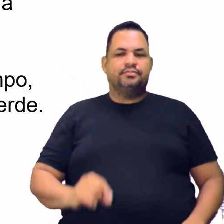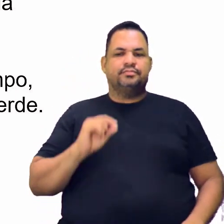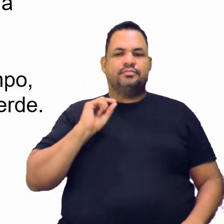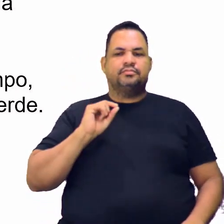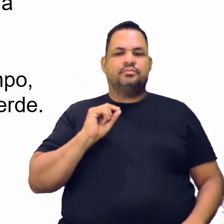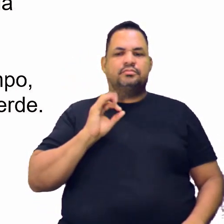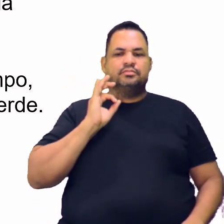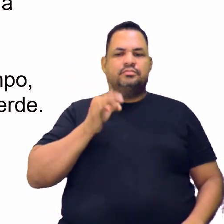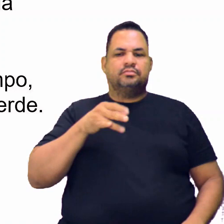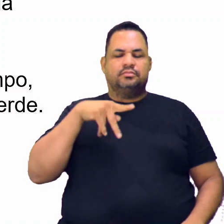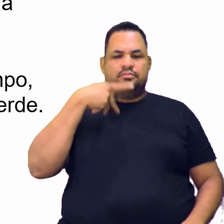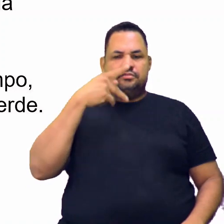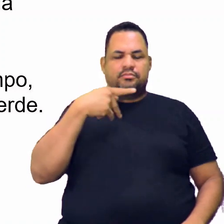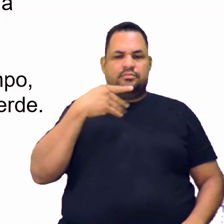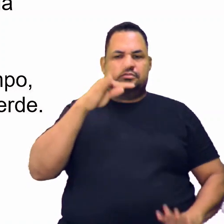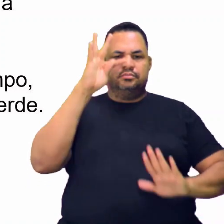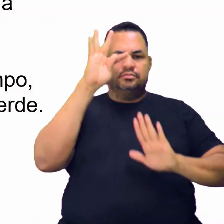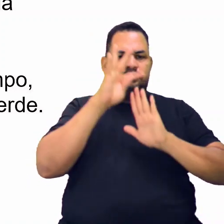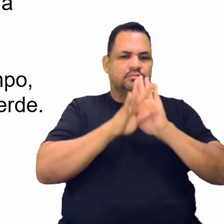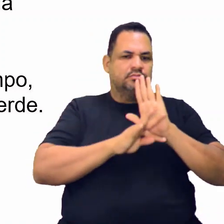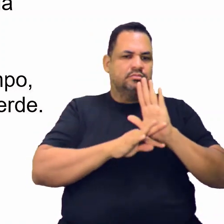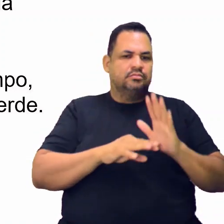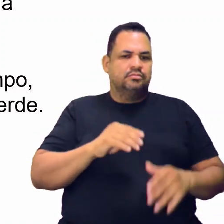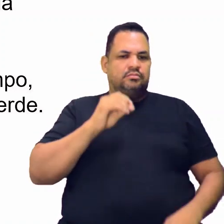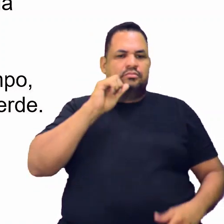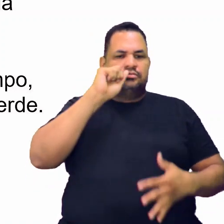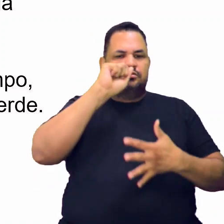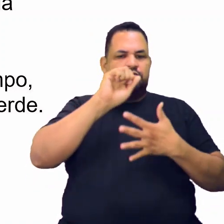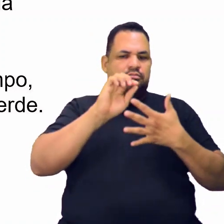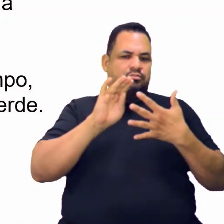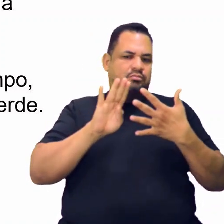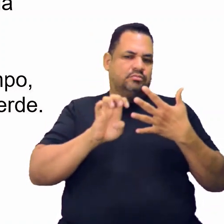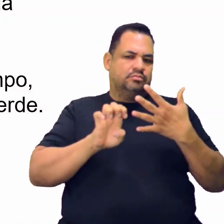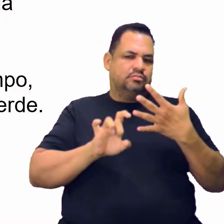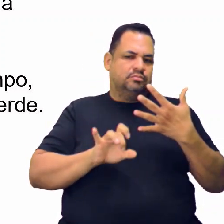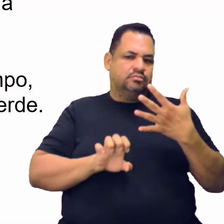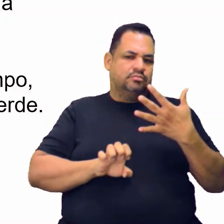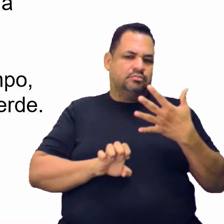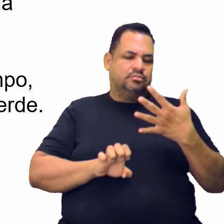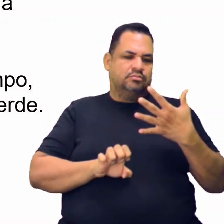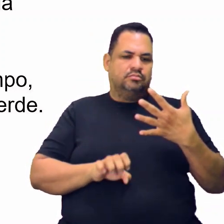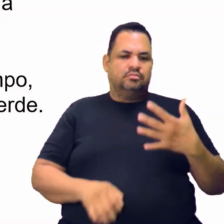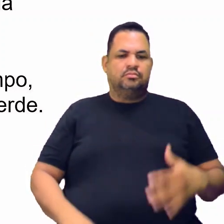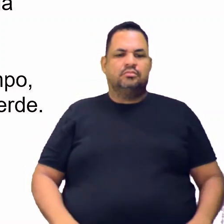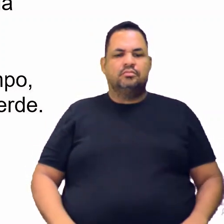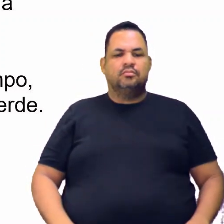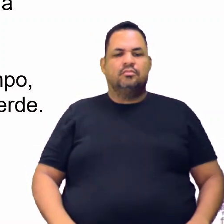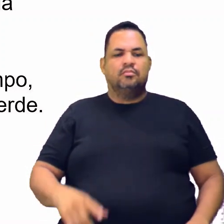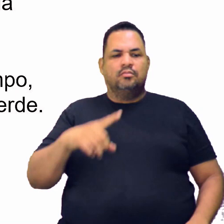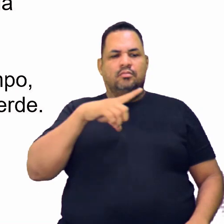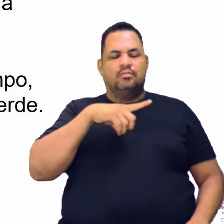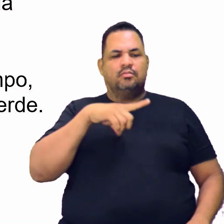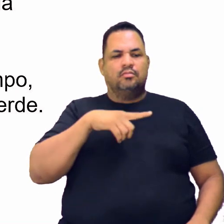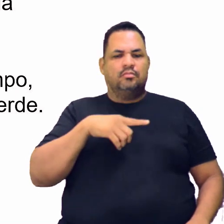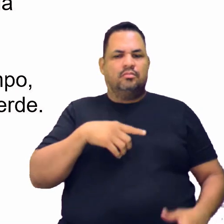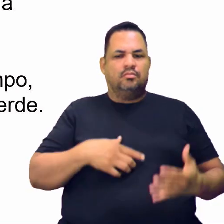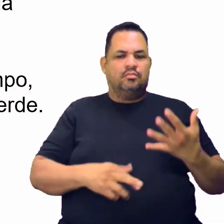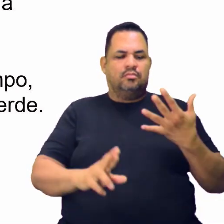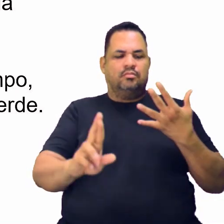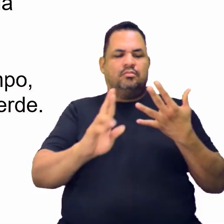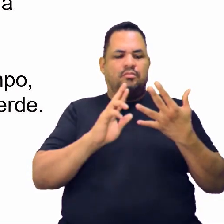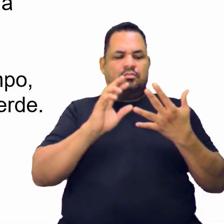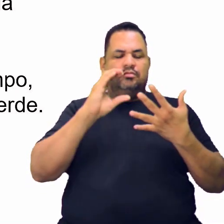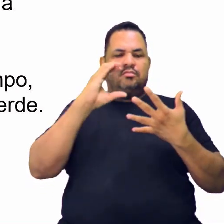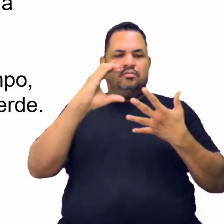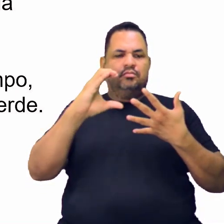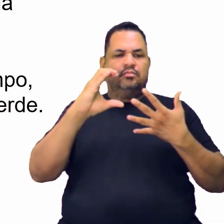é correto dizer sobre o texto? A, B, C, D ou E. Nós temos aqui o gabarito C, que